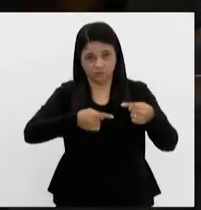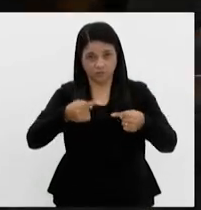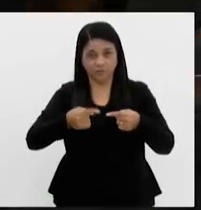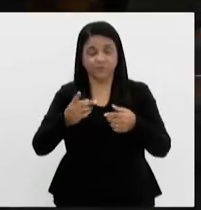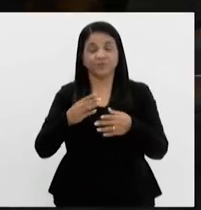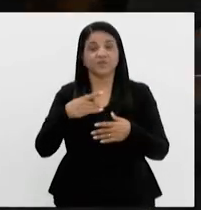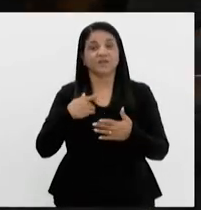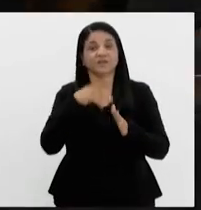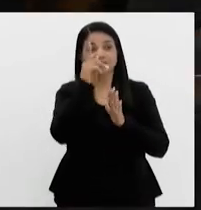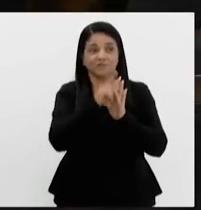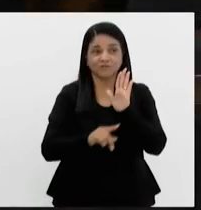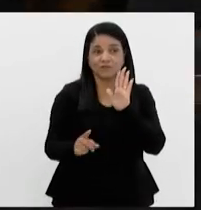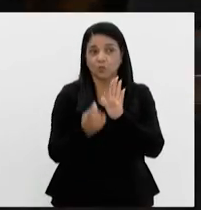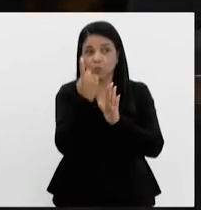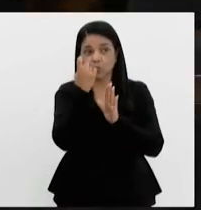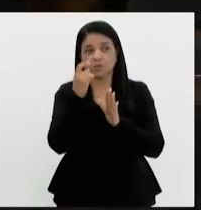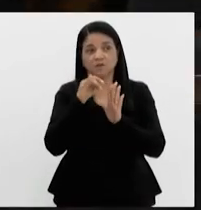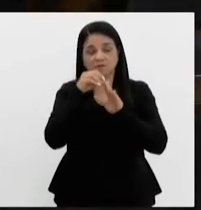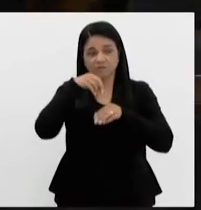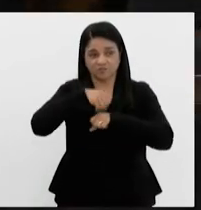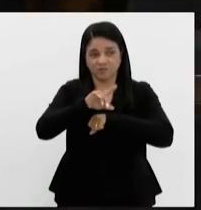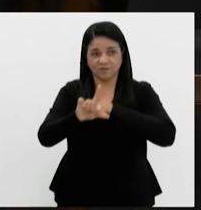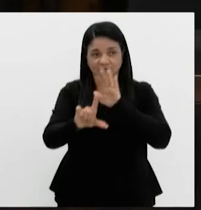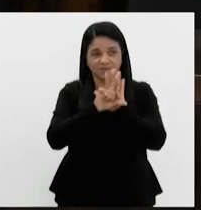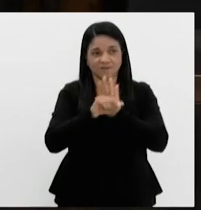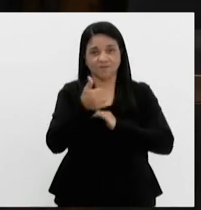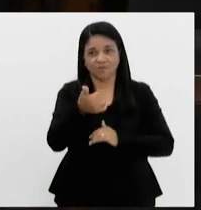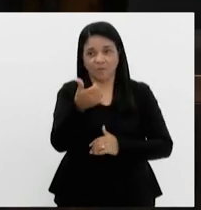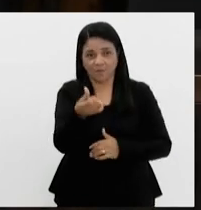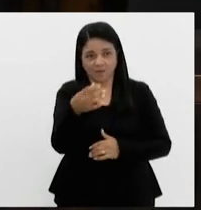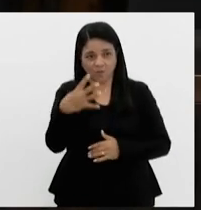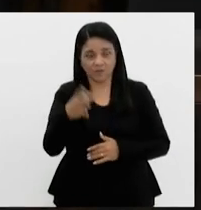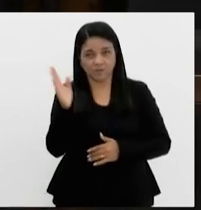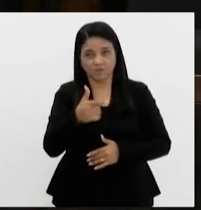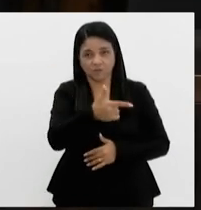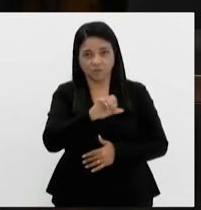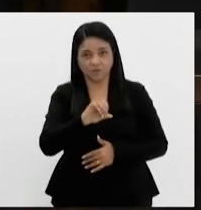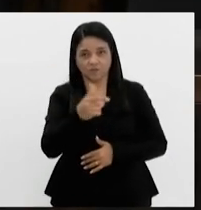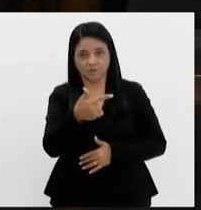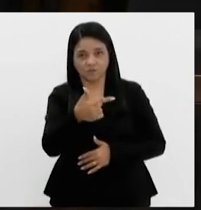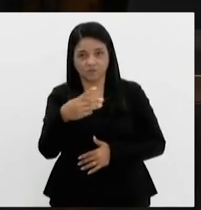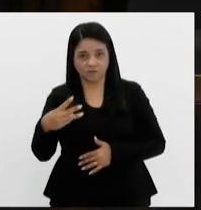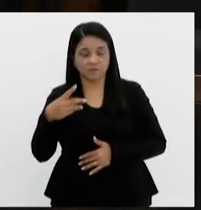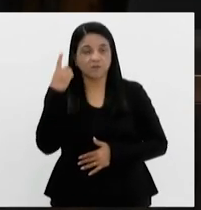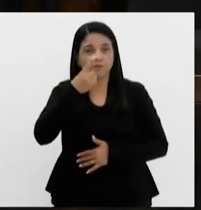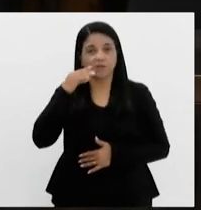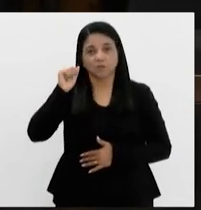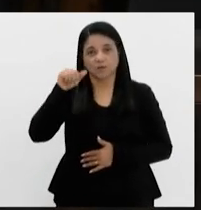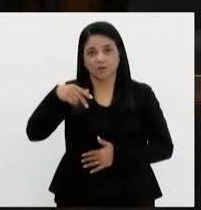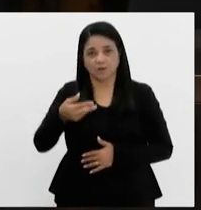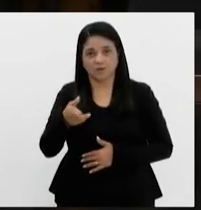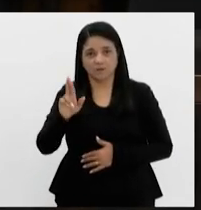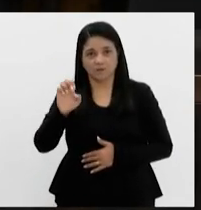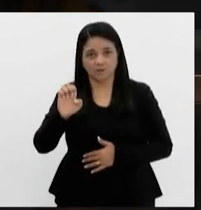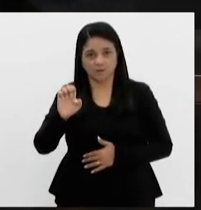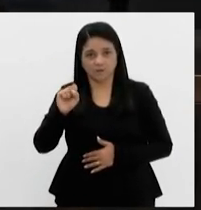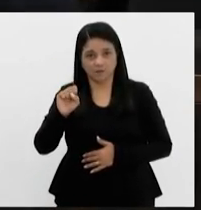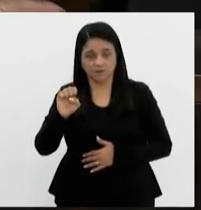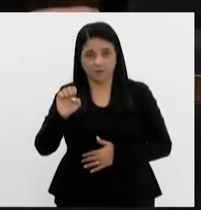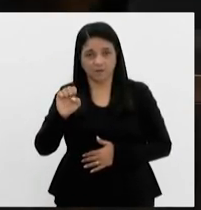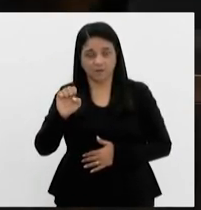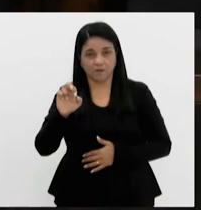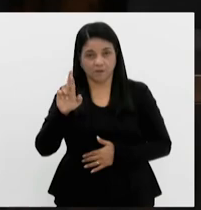Em discussão única, indicação legislativa número 164-23, de autoria do deputado Anderson Moraes,